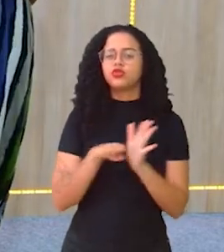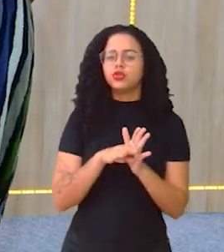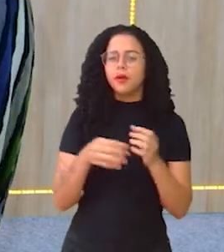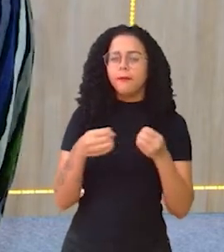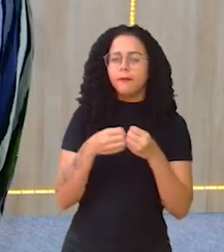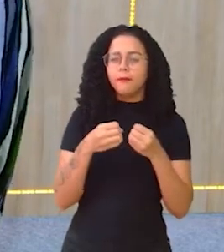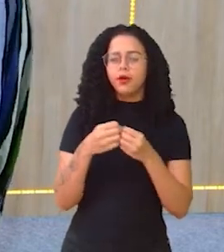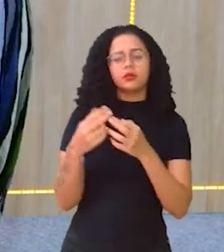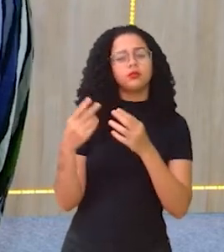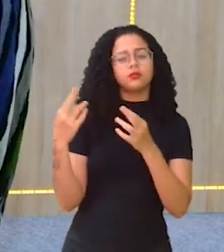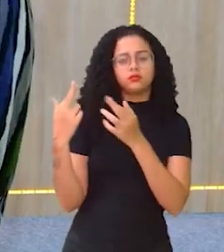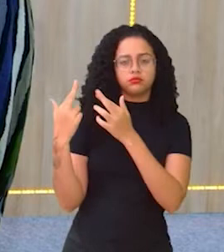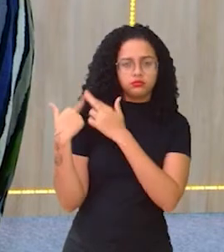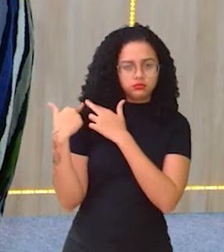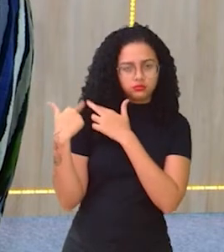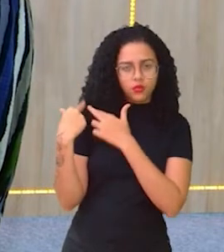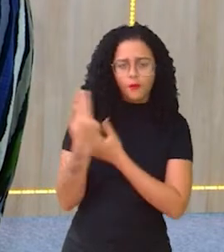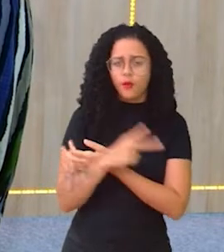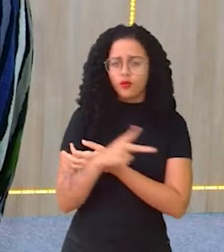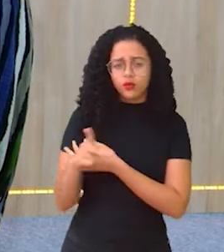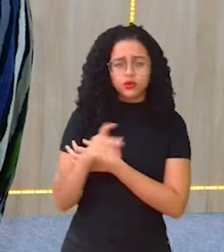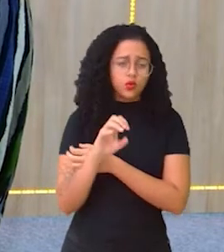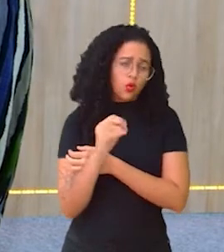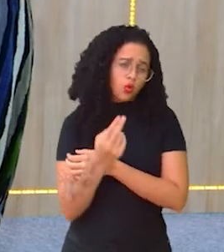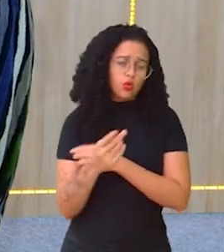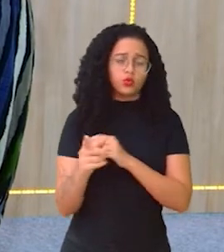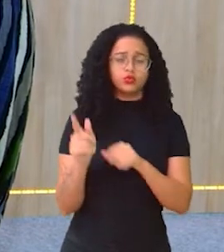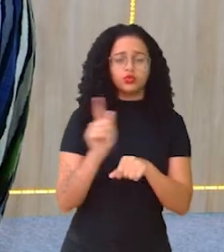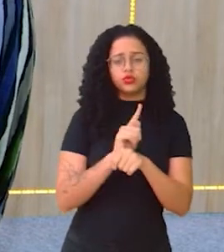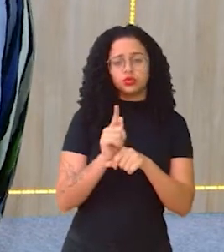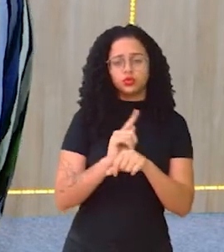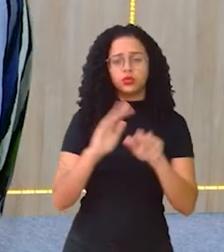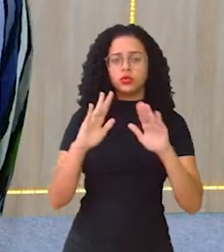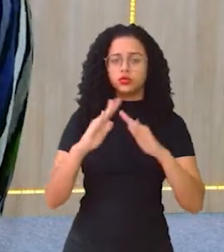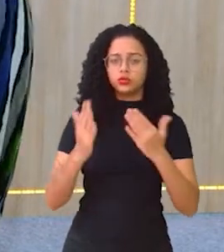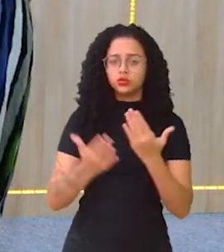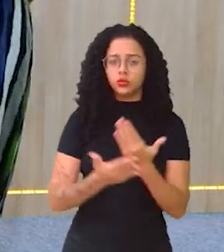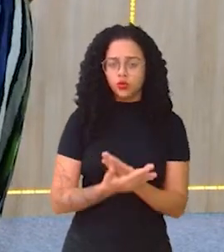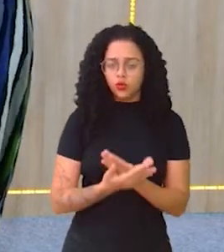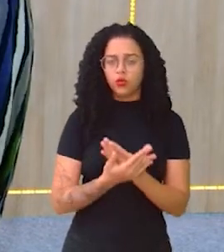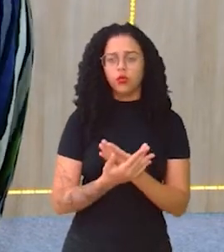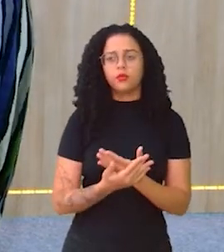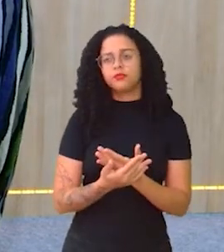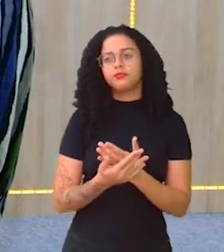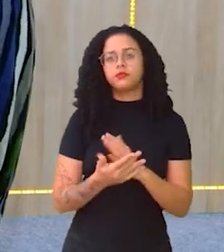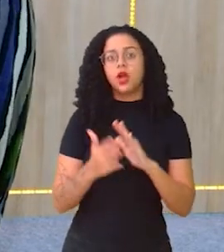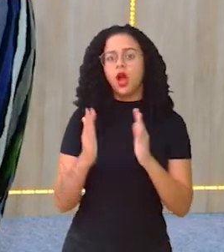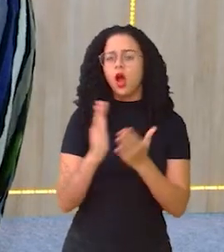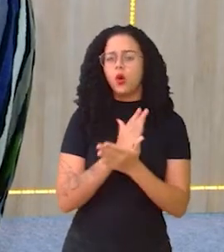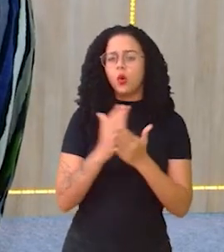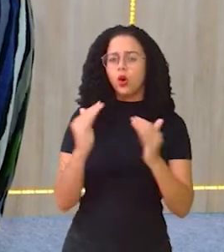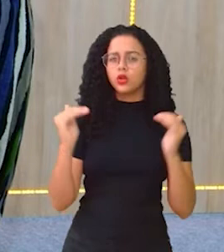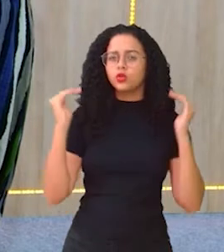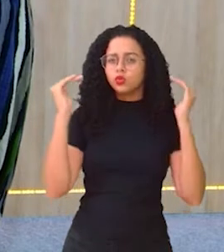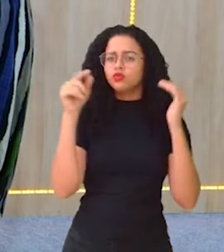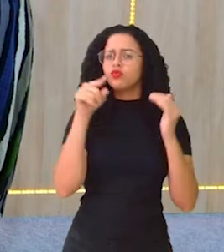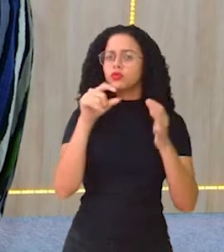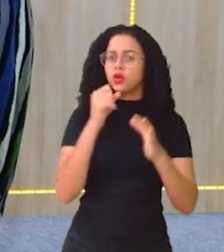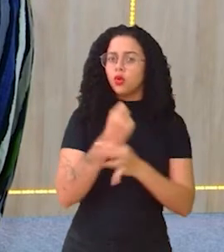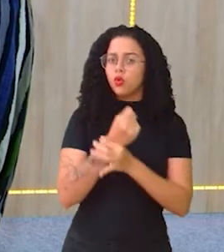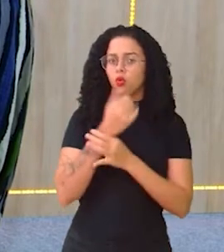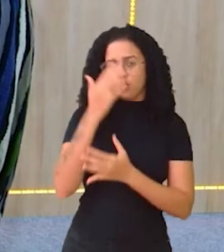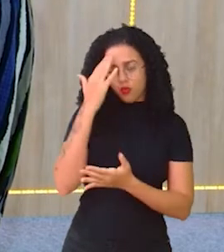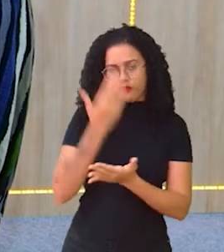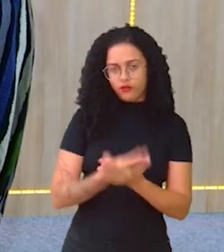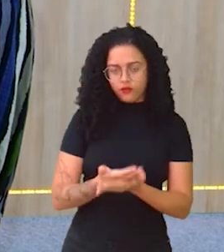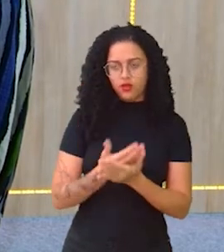tutora, até para a gestora da escola, gestor, né, para algum adulto da sua confiança, pode ser até outro